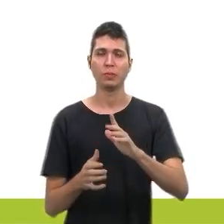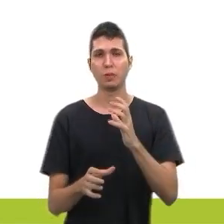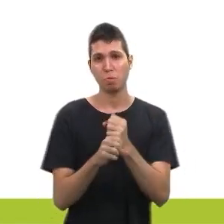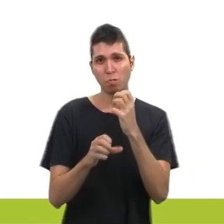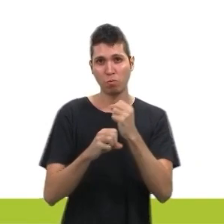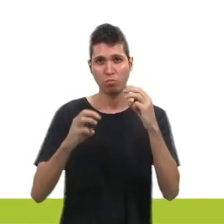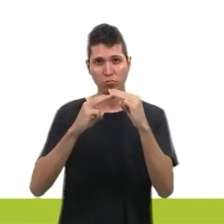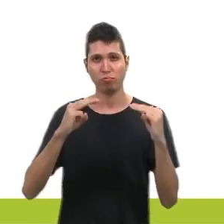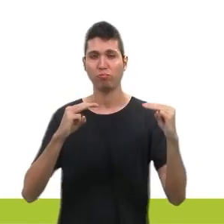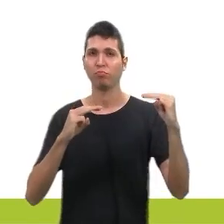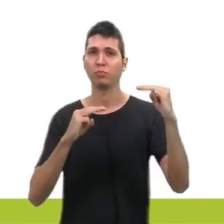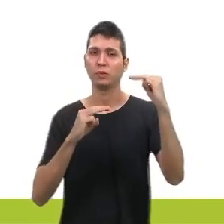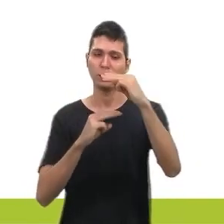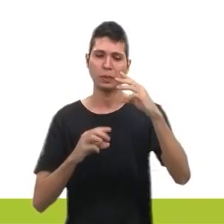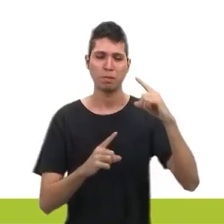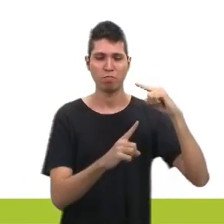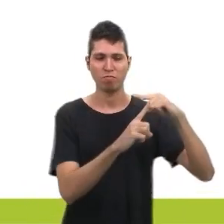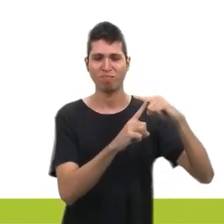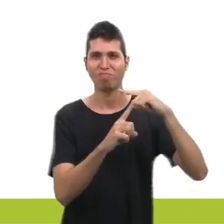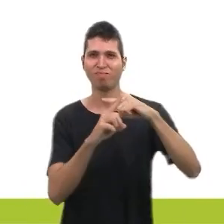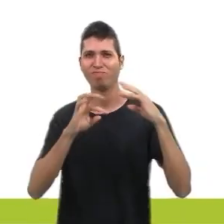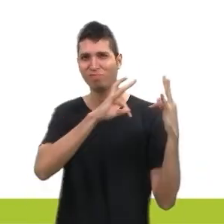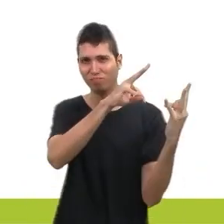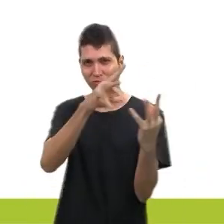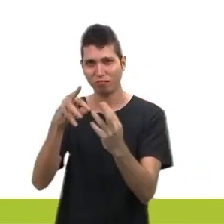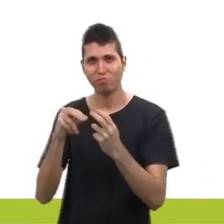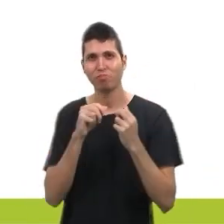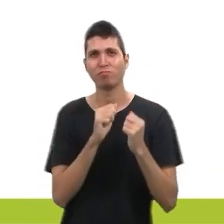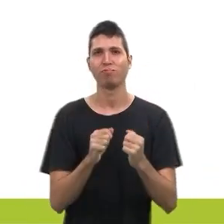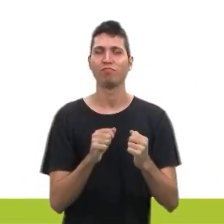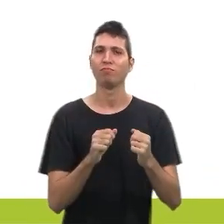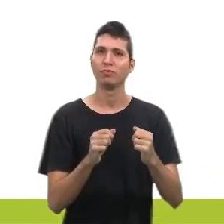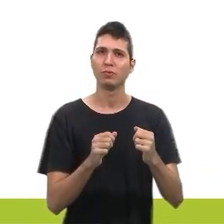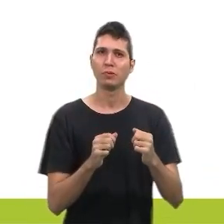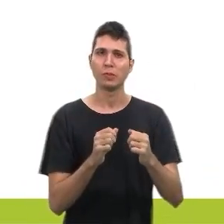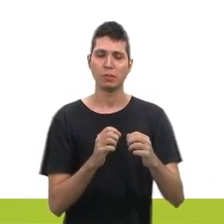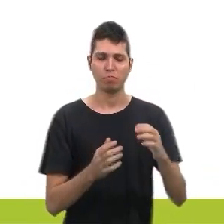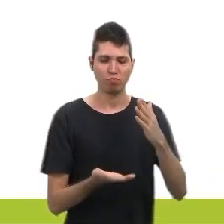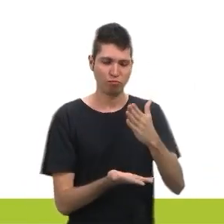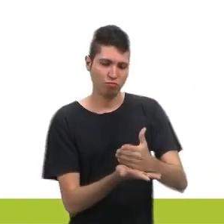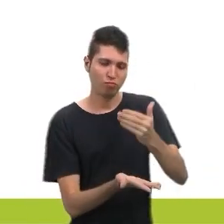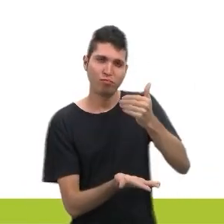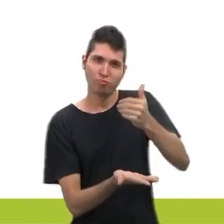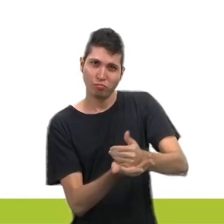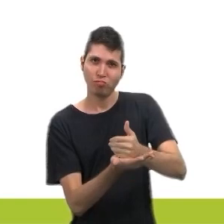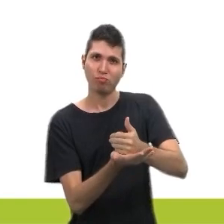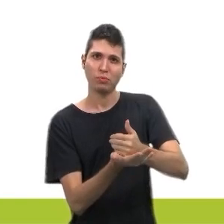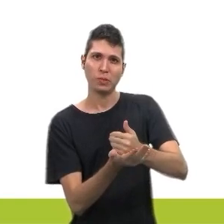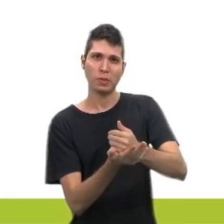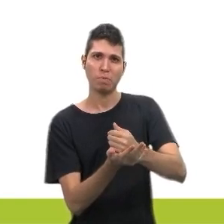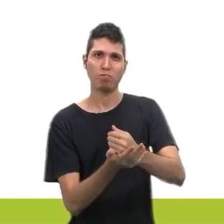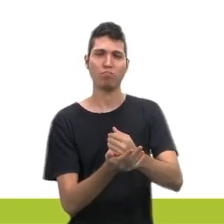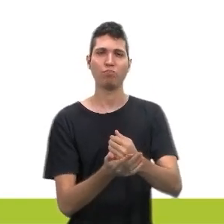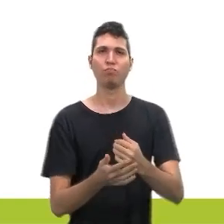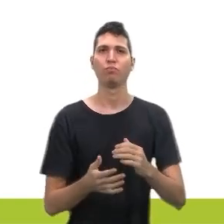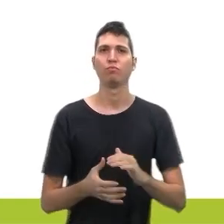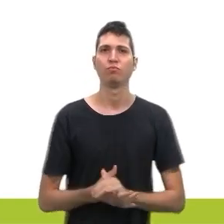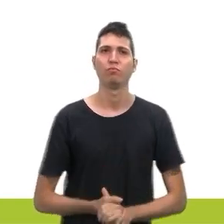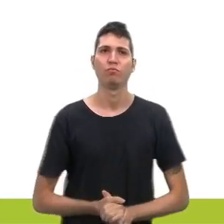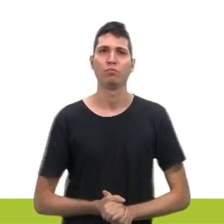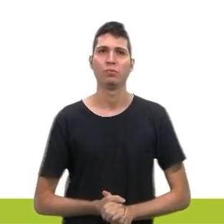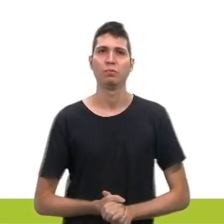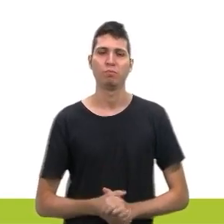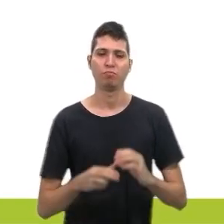calculada somando-se todos os valores de um conjunto de dados e dividindo-se pelo número de elementos desse conjunto.